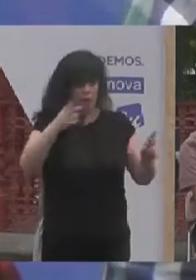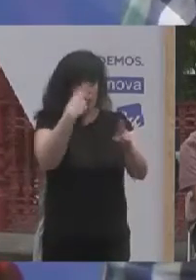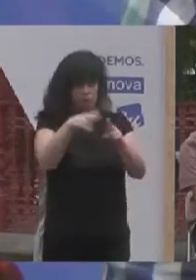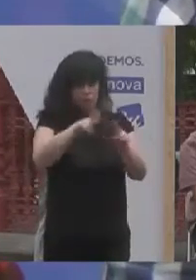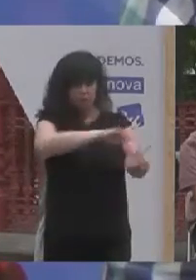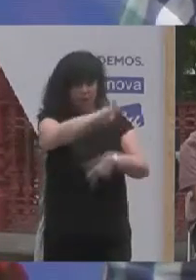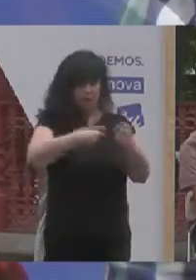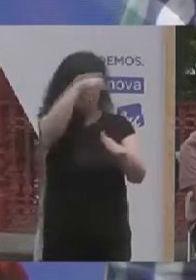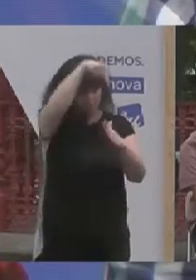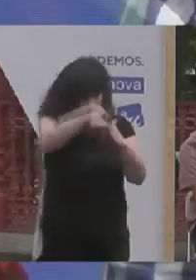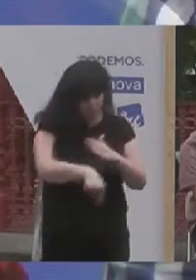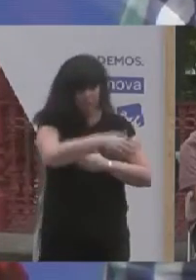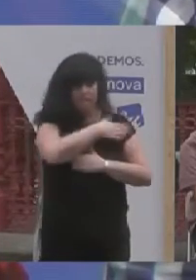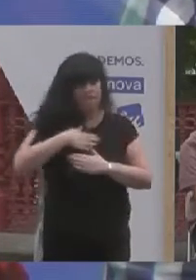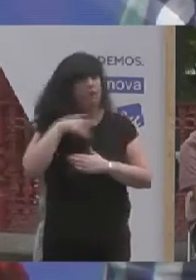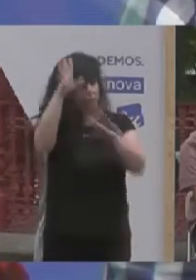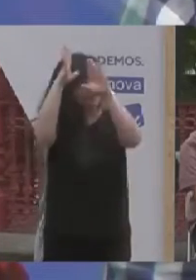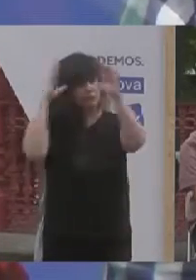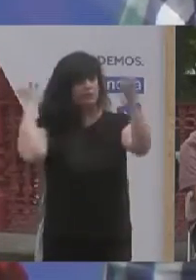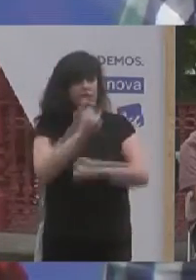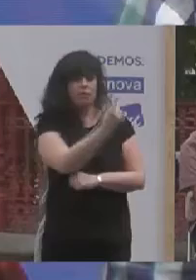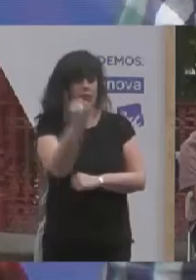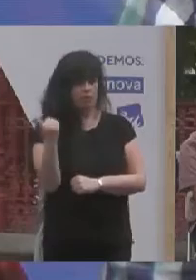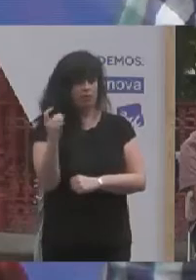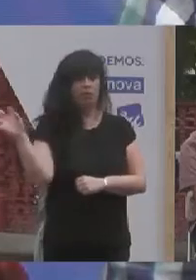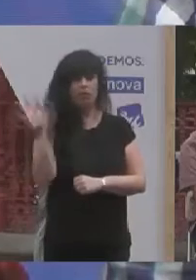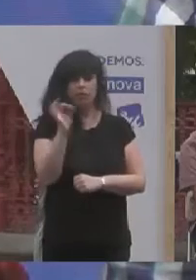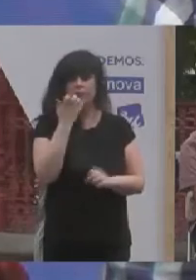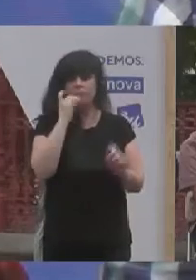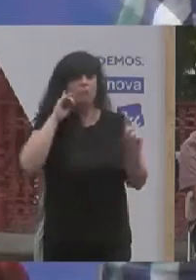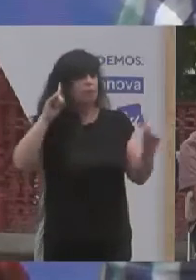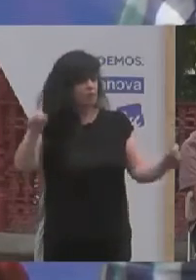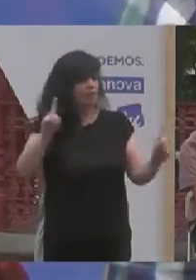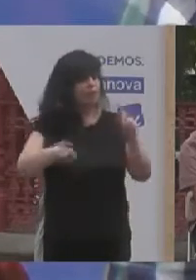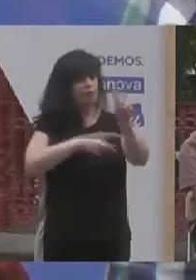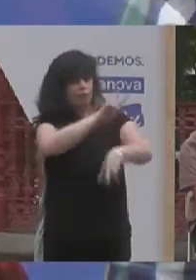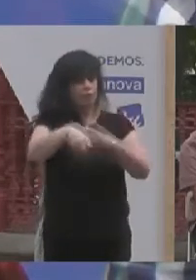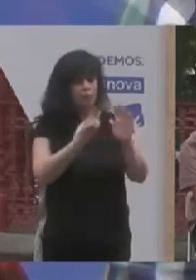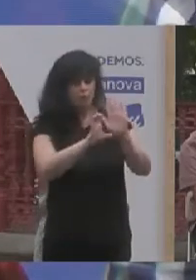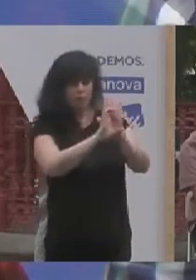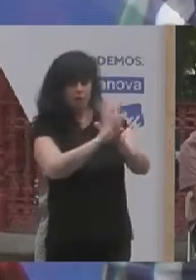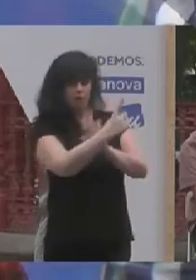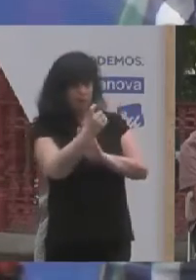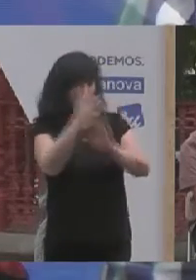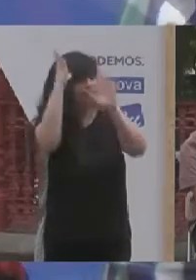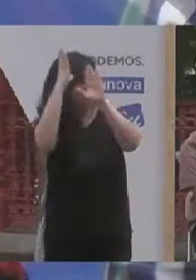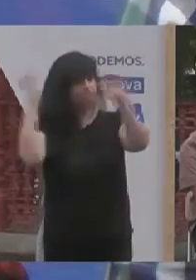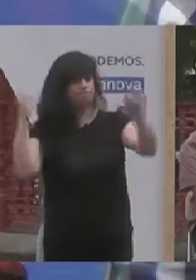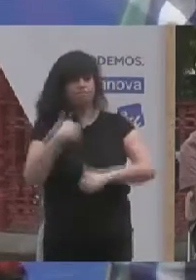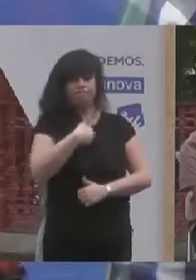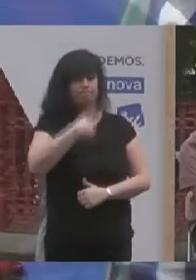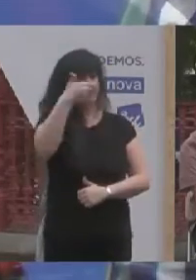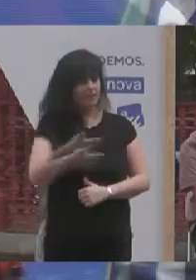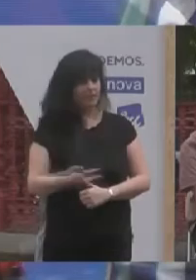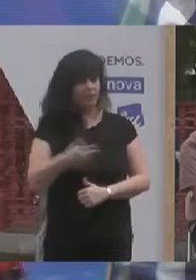política de profundidade, ou mesmo a hora dunha necesaria reforma constitucional, cuxo